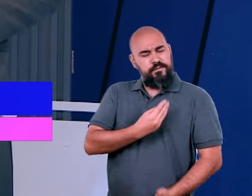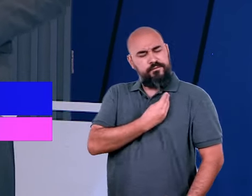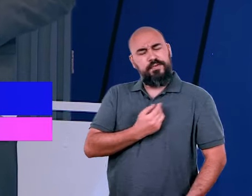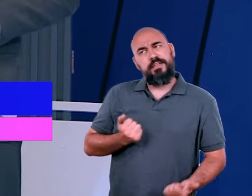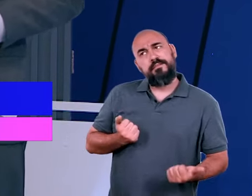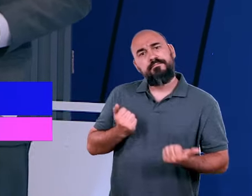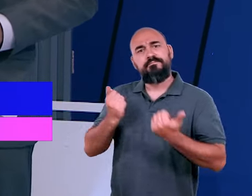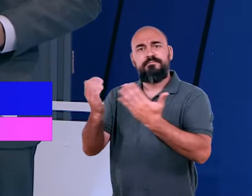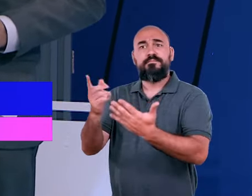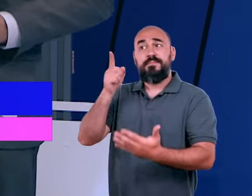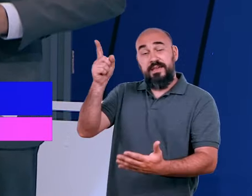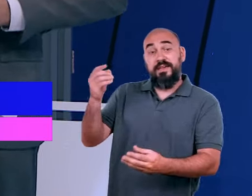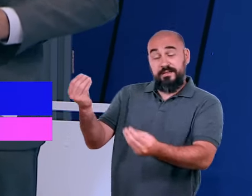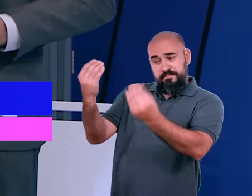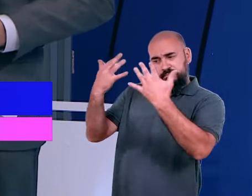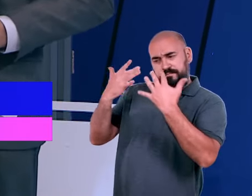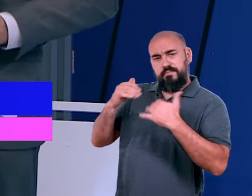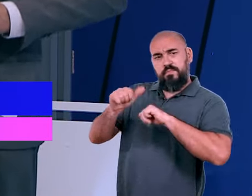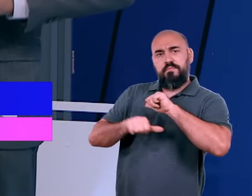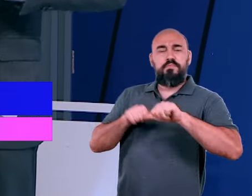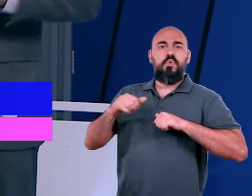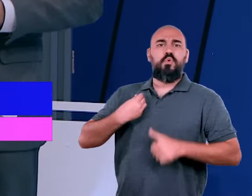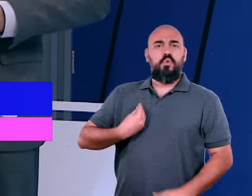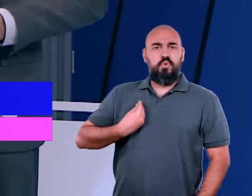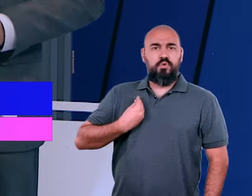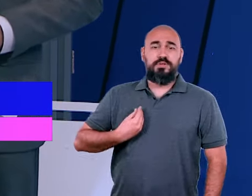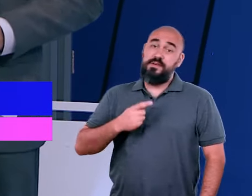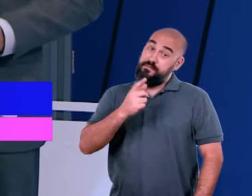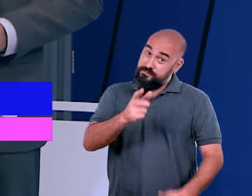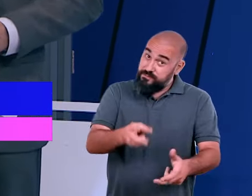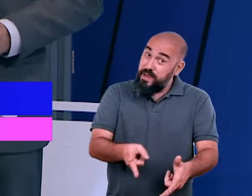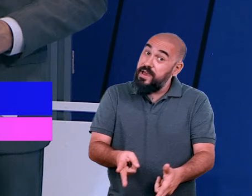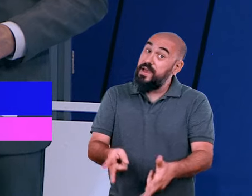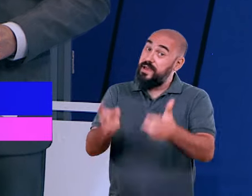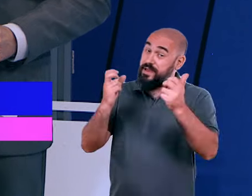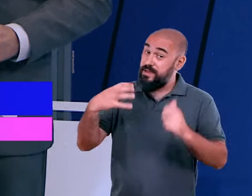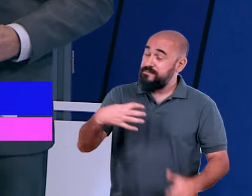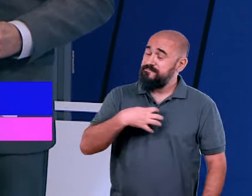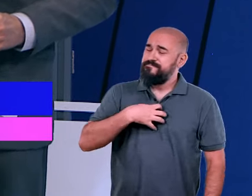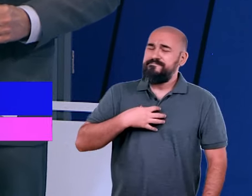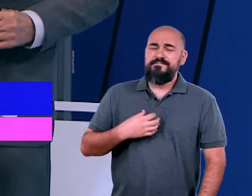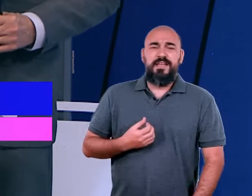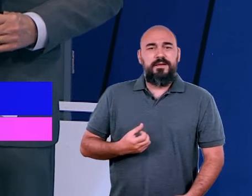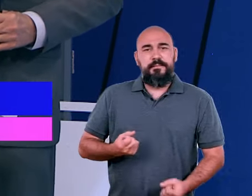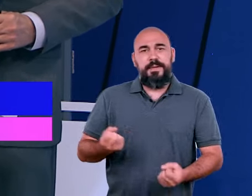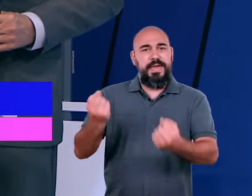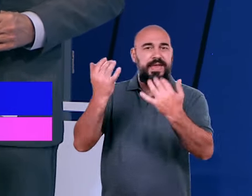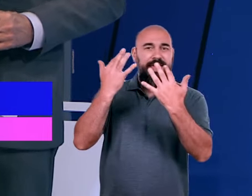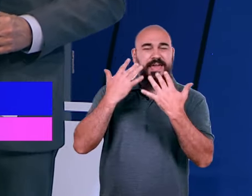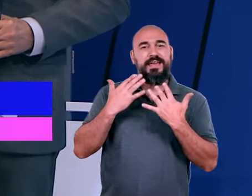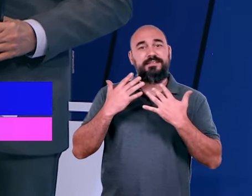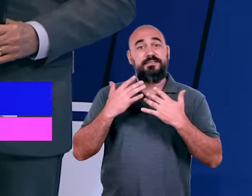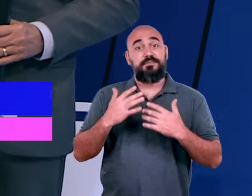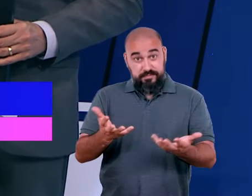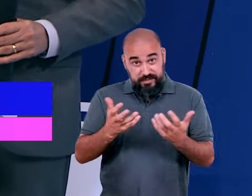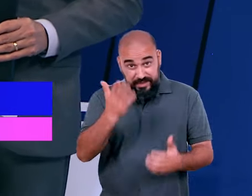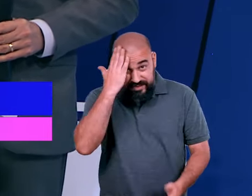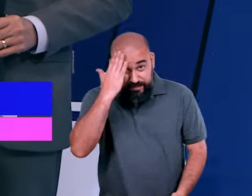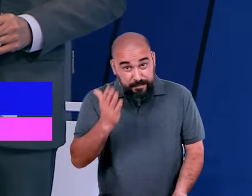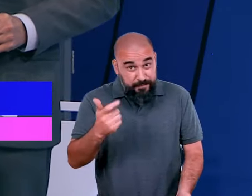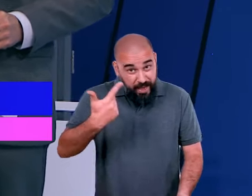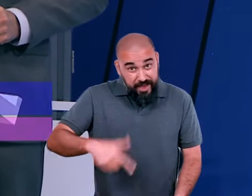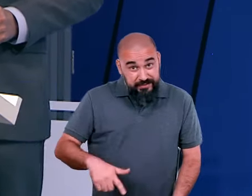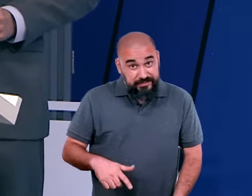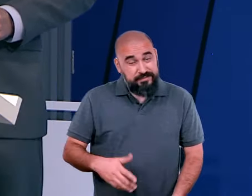Ele, para que Ele cuide. E você verá como as bênçãos serão incontáveis na sua vida. Quer saber mais sobre isso?